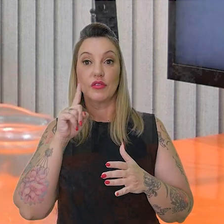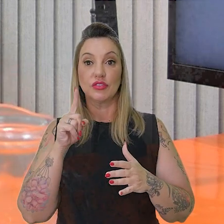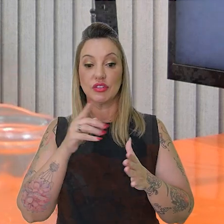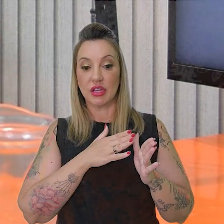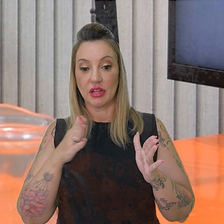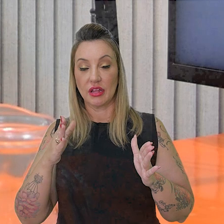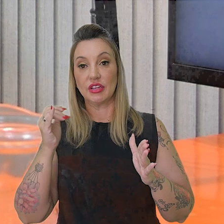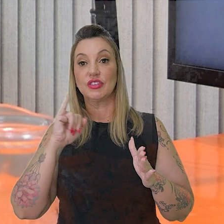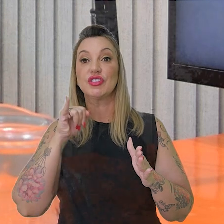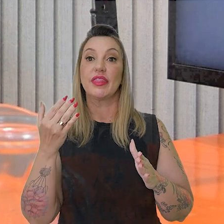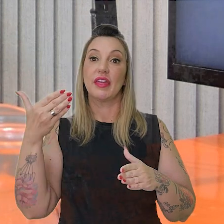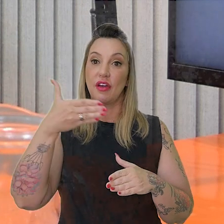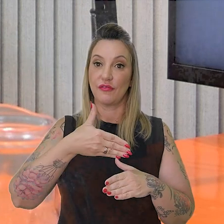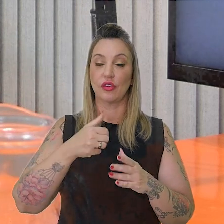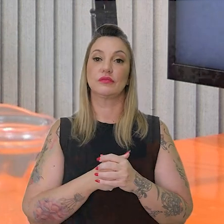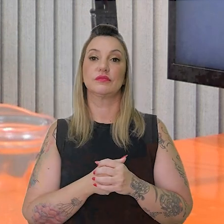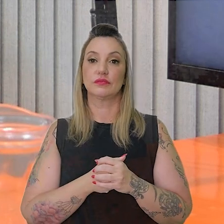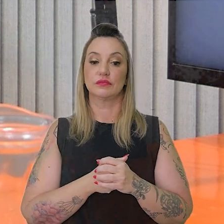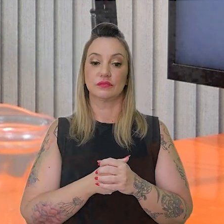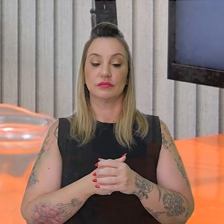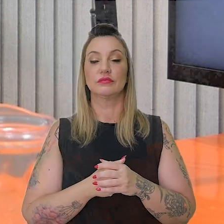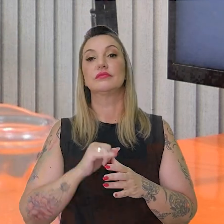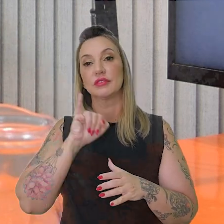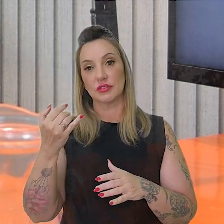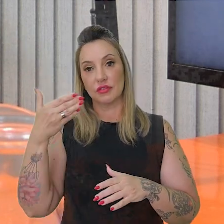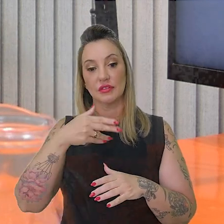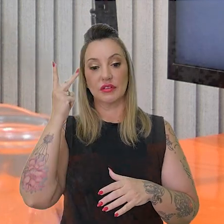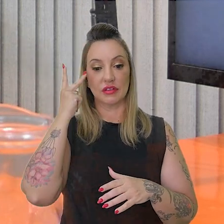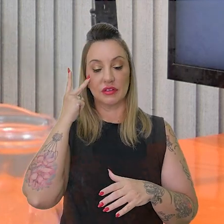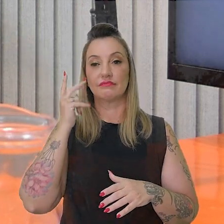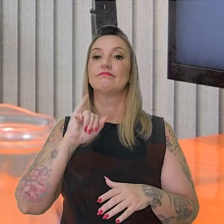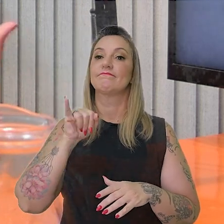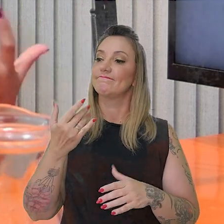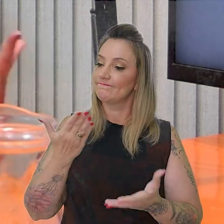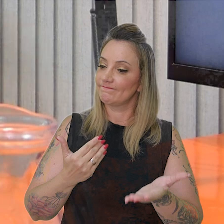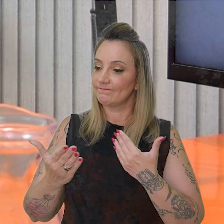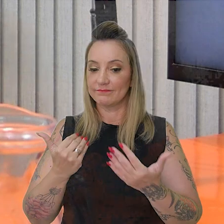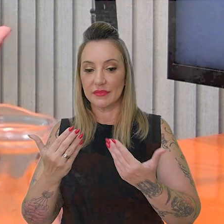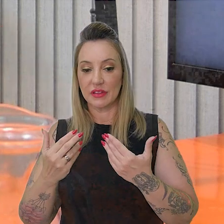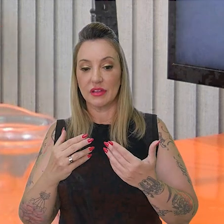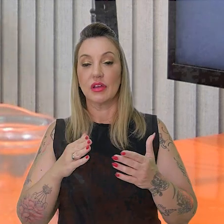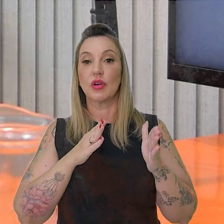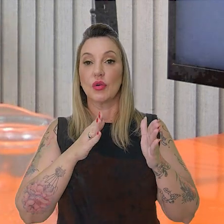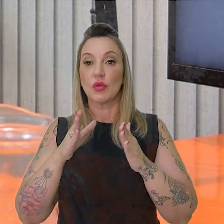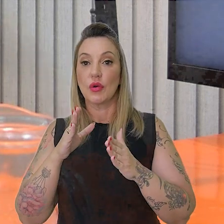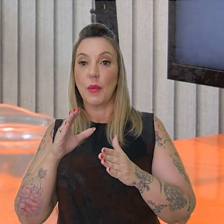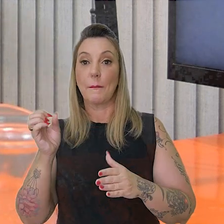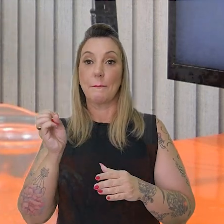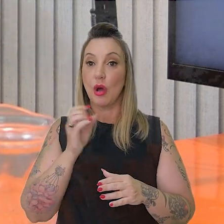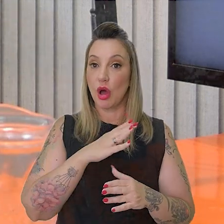aproveitar os dias e vi em janeiro tá em janeiro eu vim Fiquei em São Paulo bebi da fonte fui conhecer uns rubs